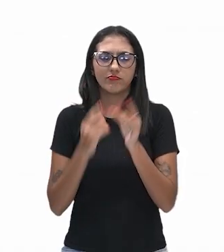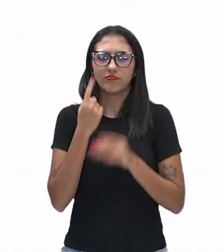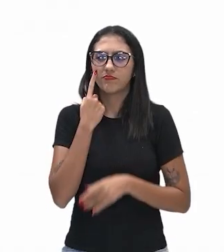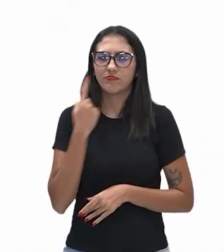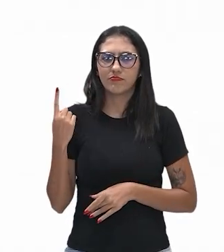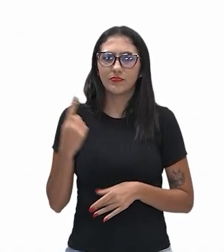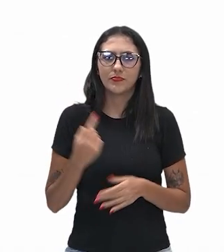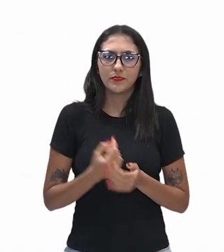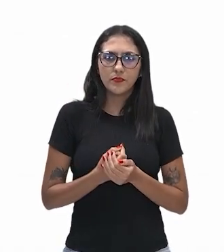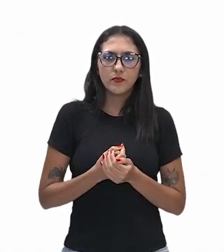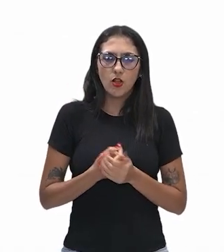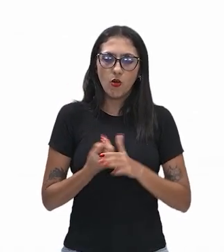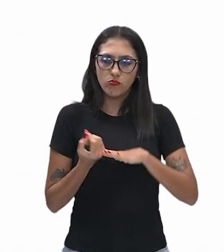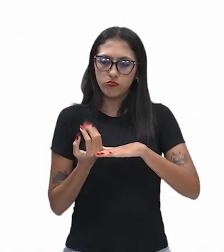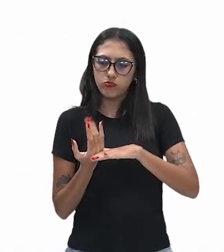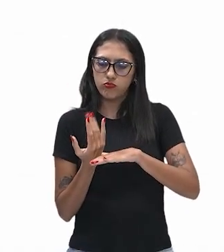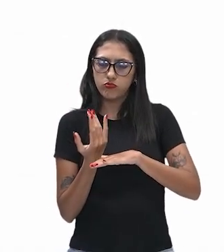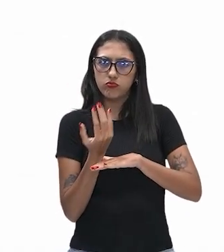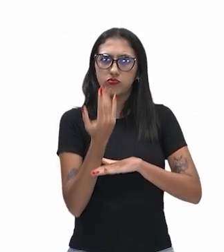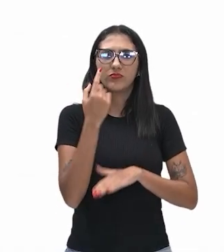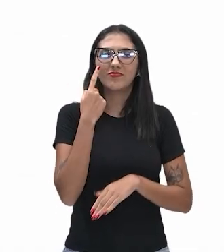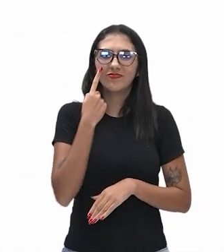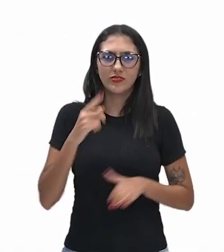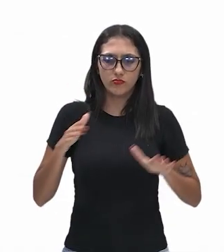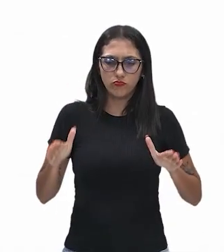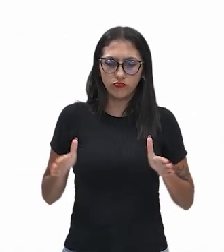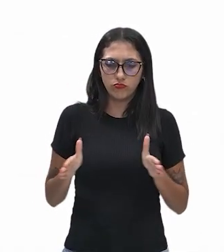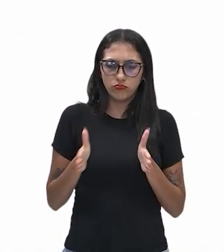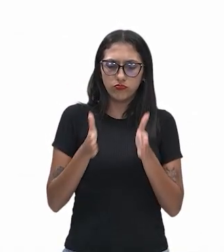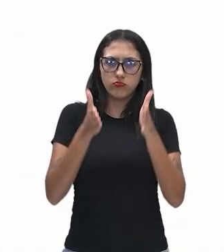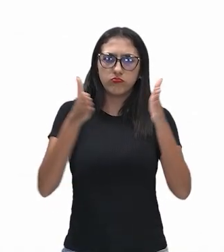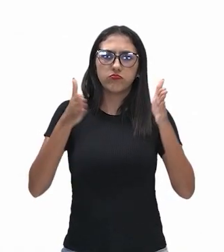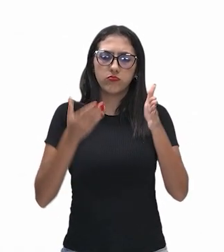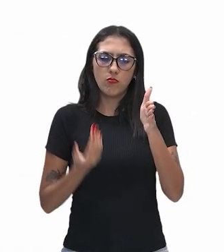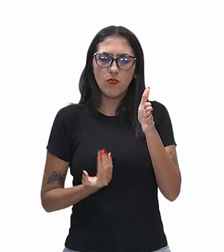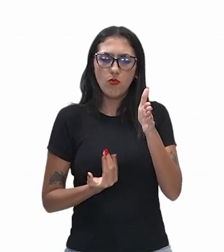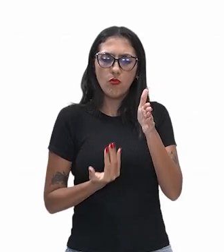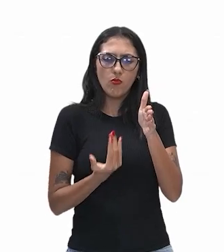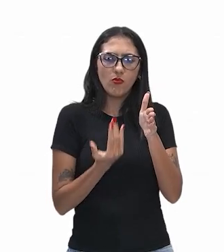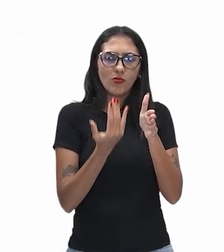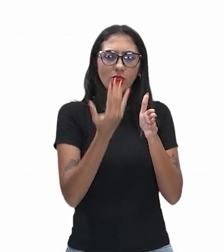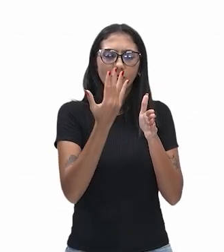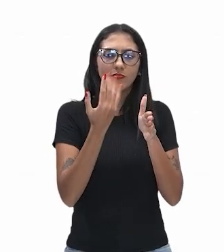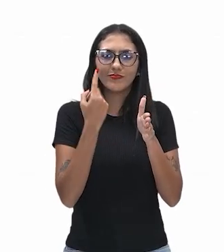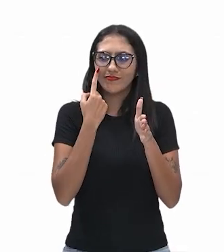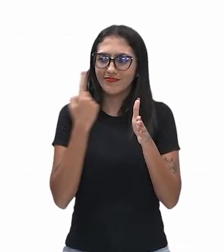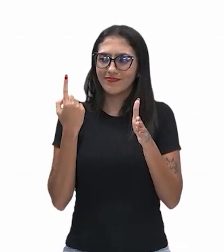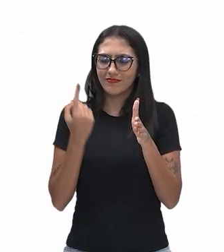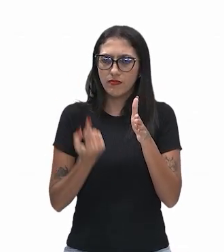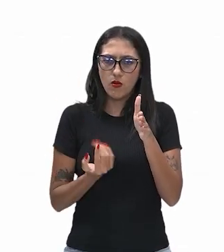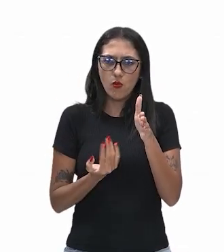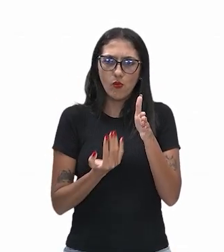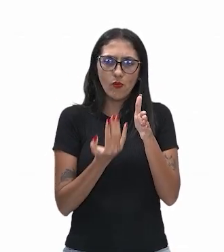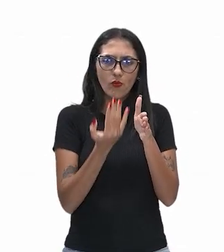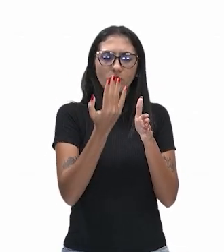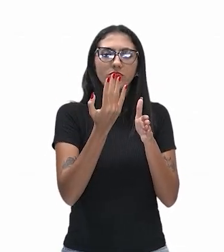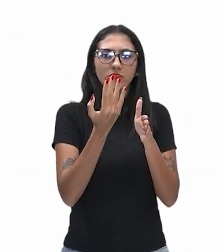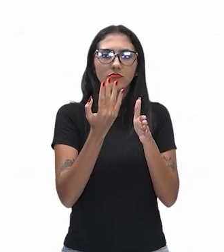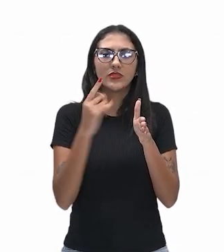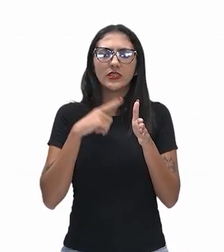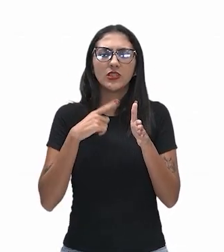de pressão, tá, que vai sair aí desse núcleo. E esse núcleo aí, olha só, você vai perceber que ele vai passar como se fosse